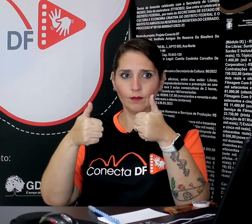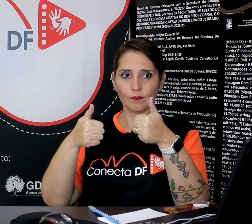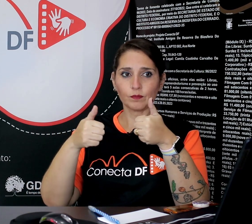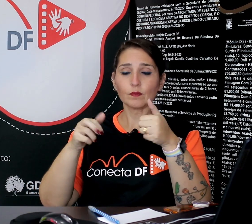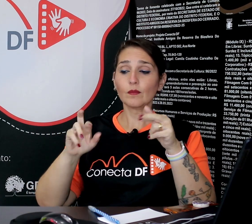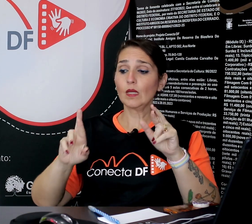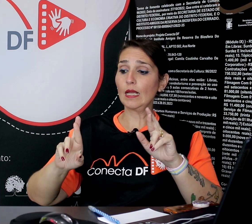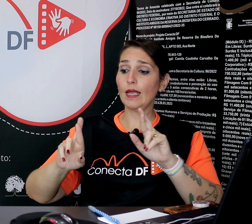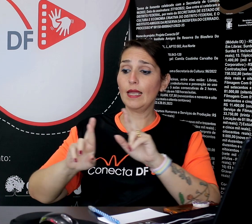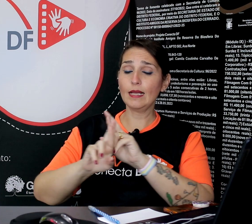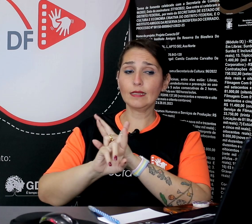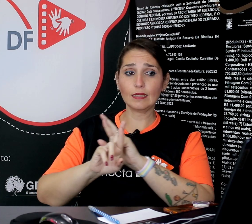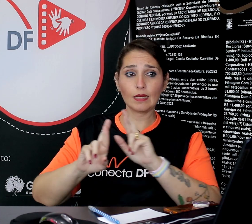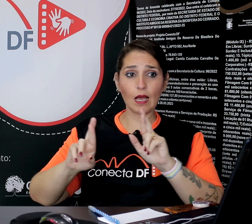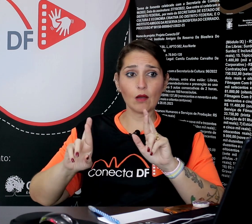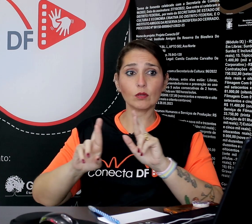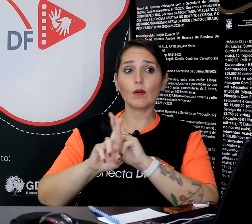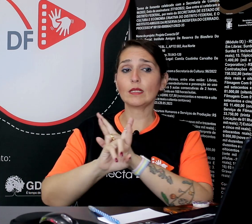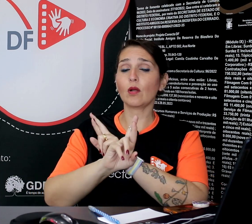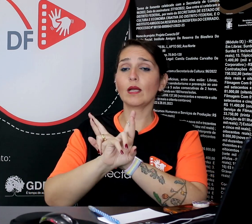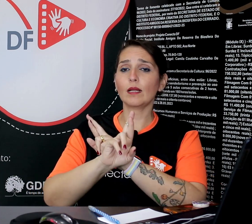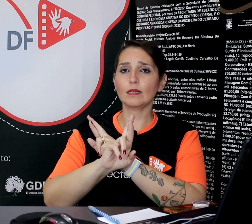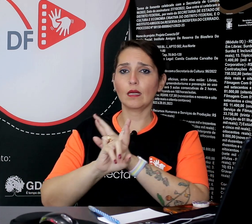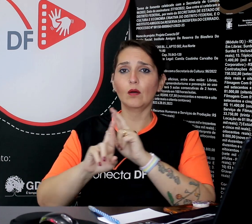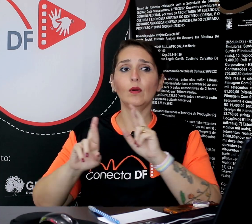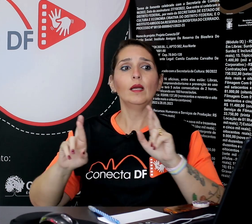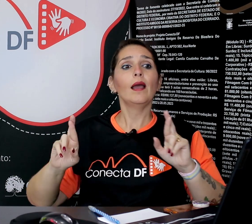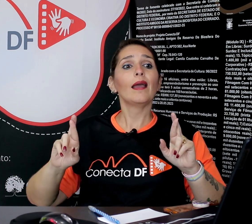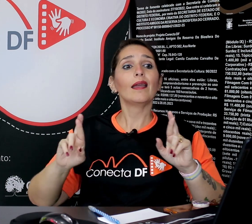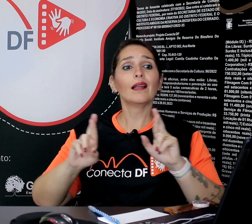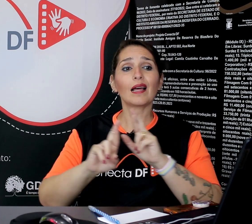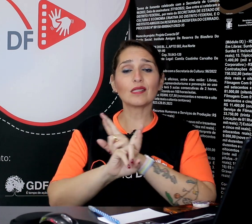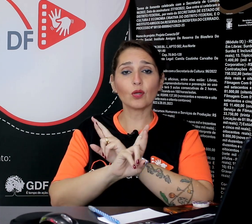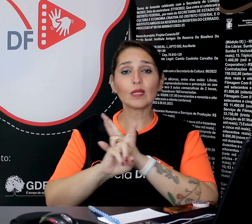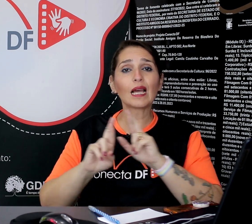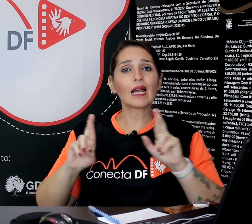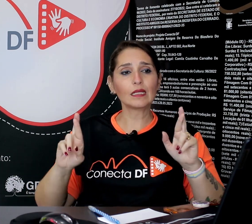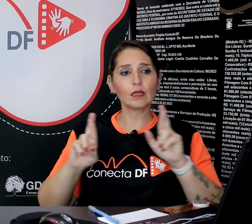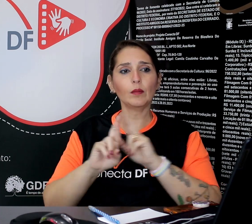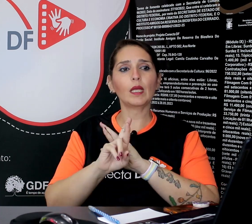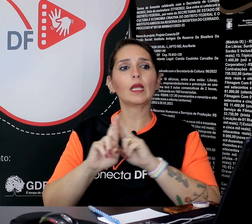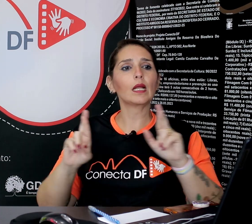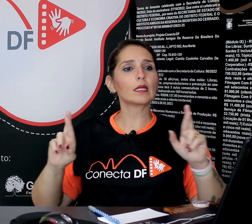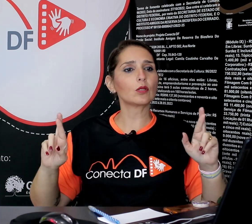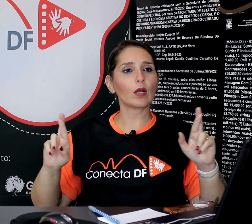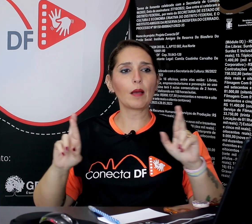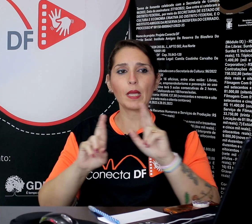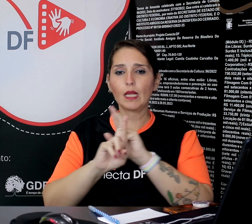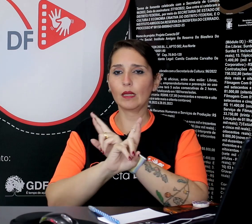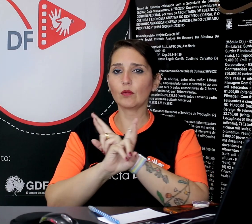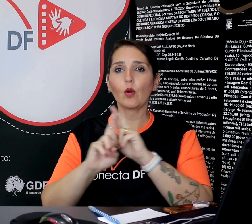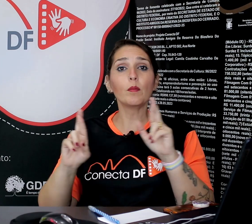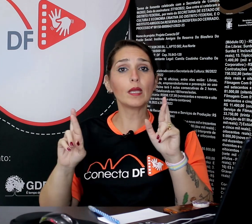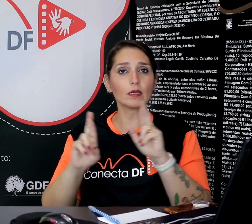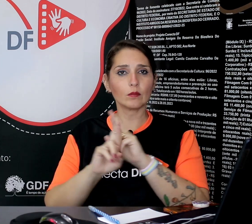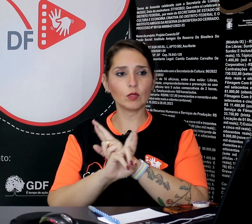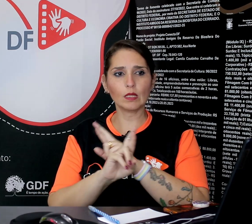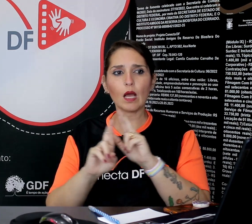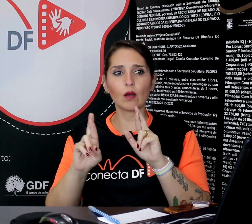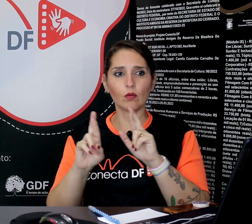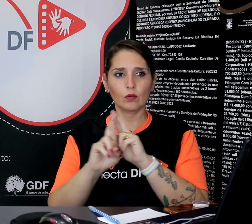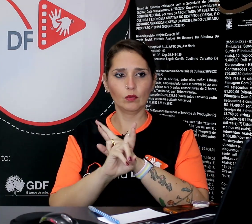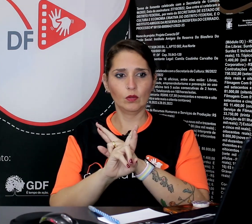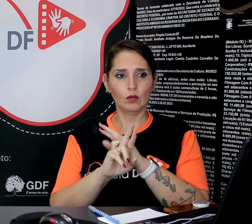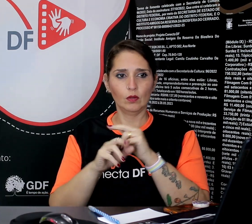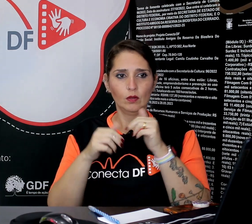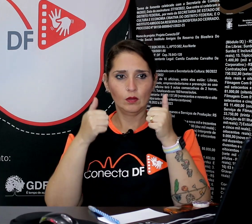Ok? Esse sinal não é só relação, é relacionar também. Relacionamento é o mesmo